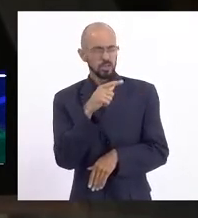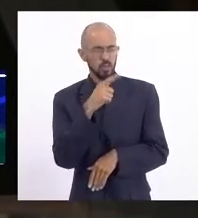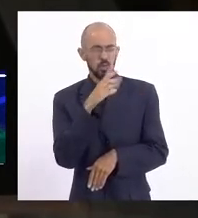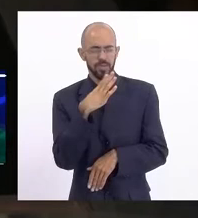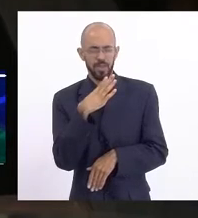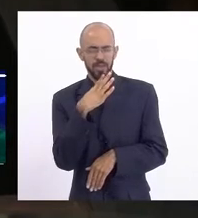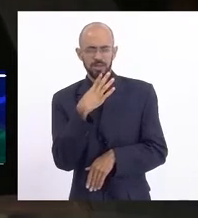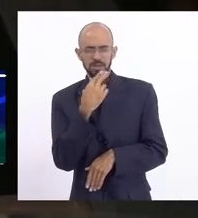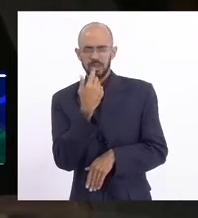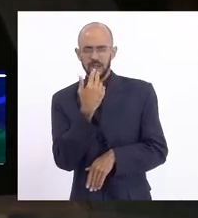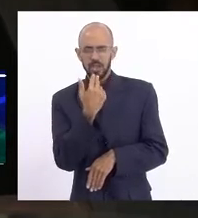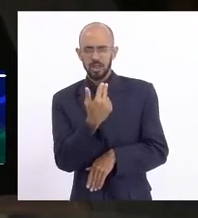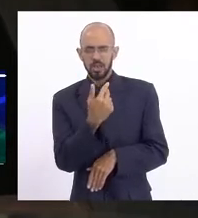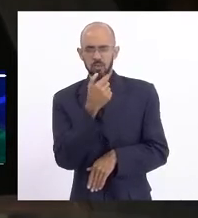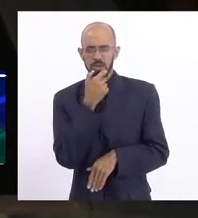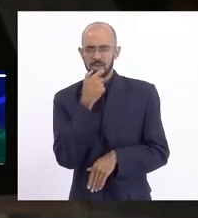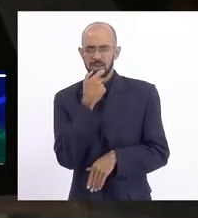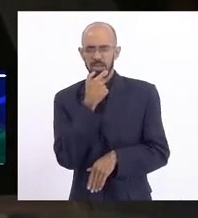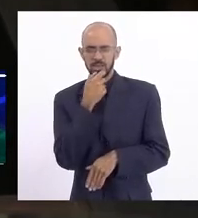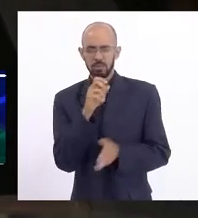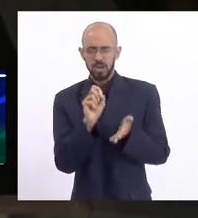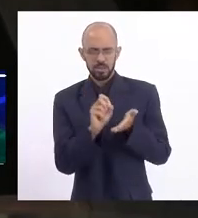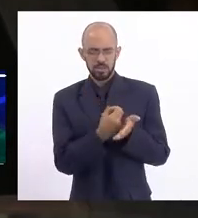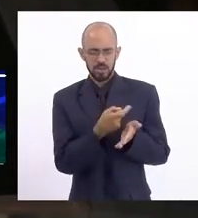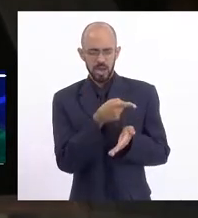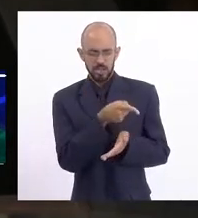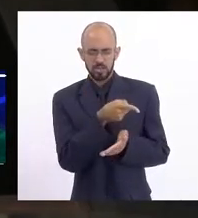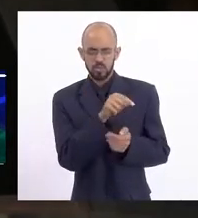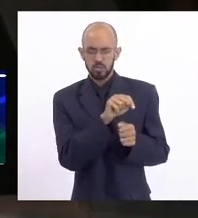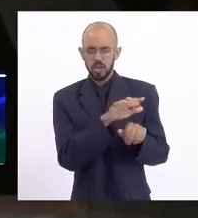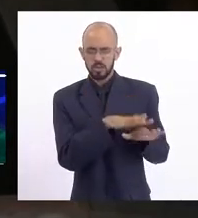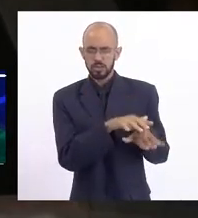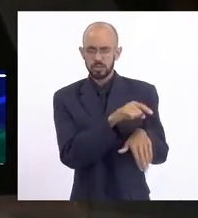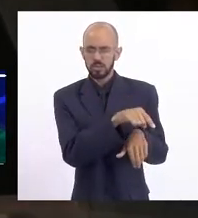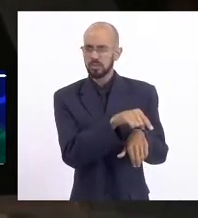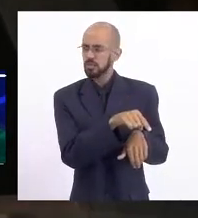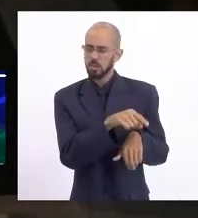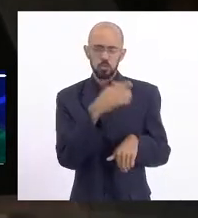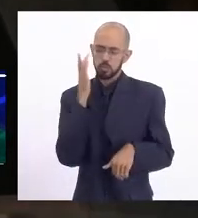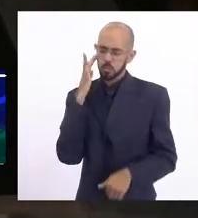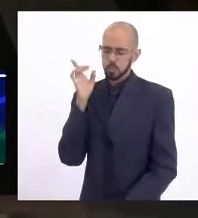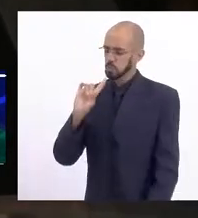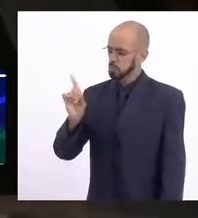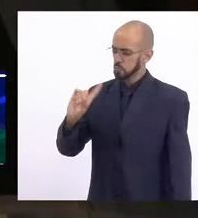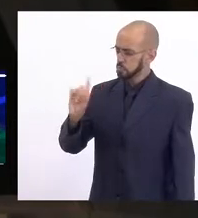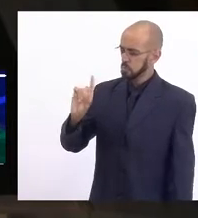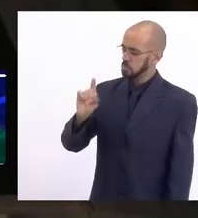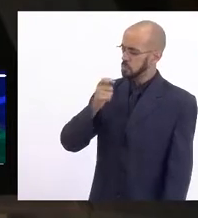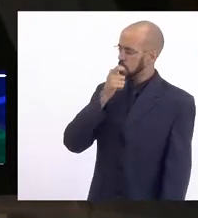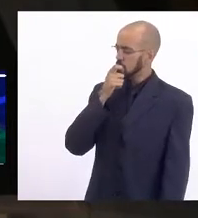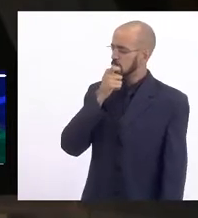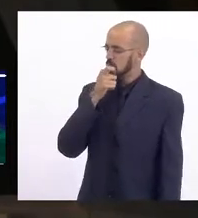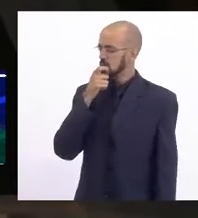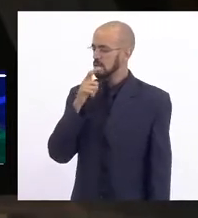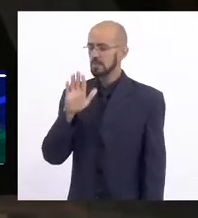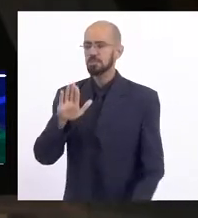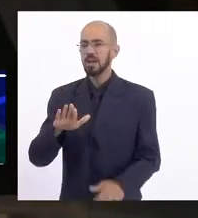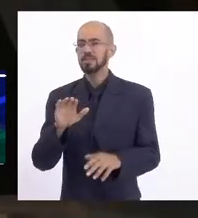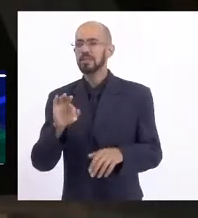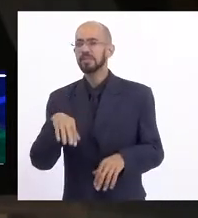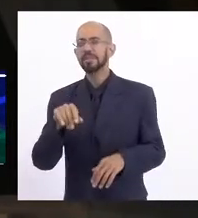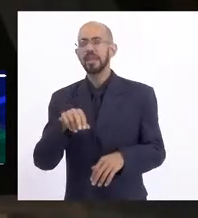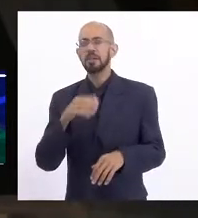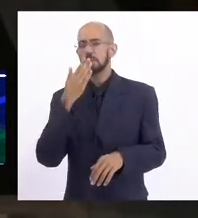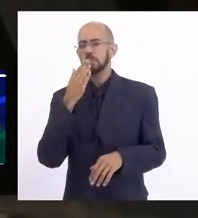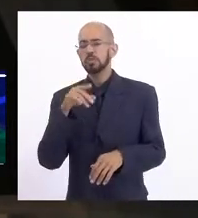inglesa para assinar um documento dessa monta em inglês? Não temos proficiência em língua inglesa. Mas quem mandou